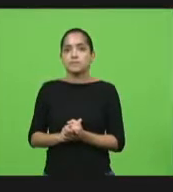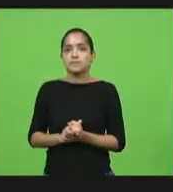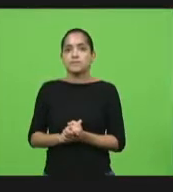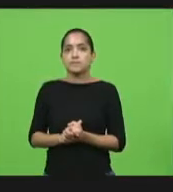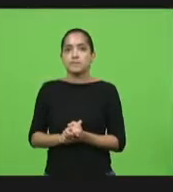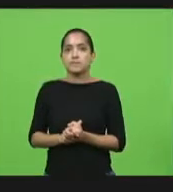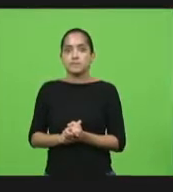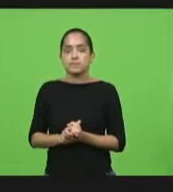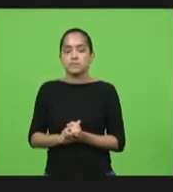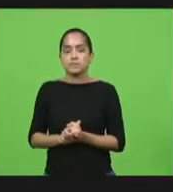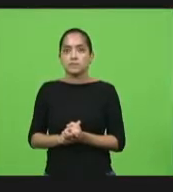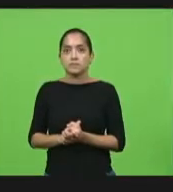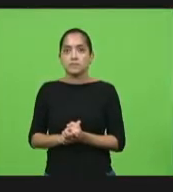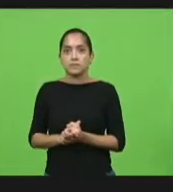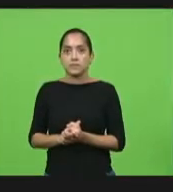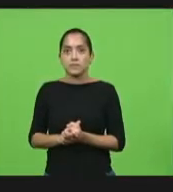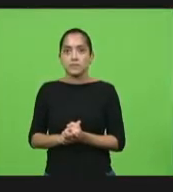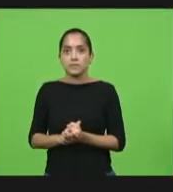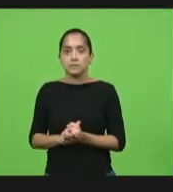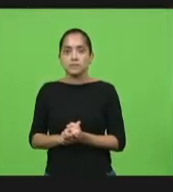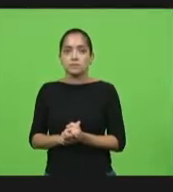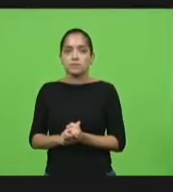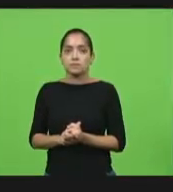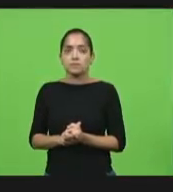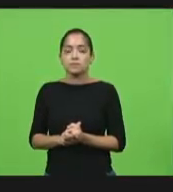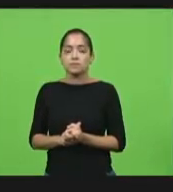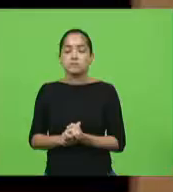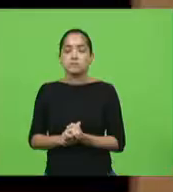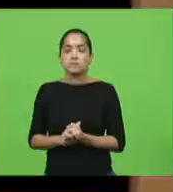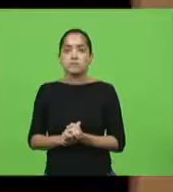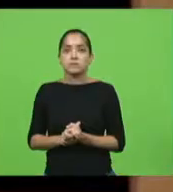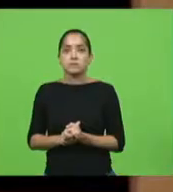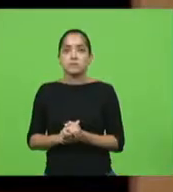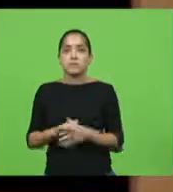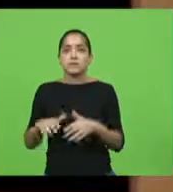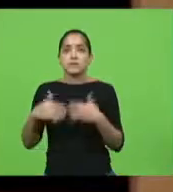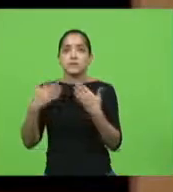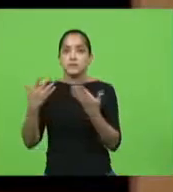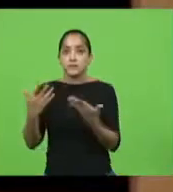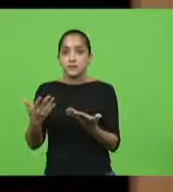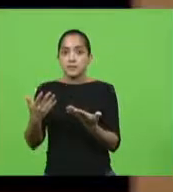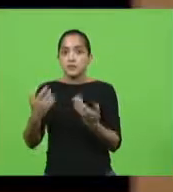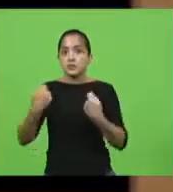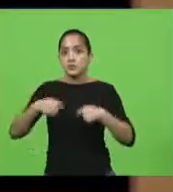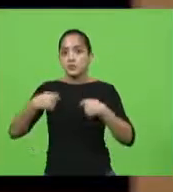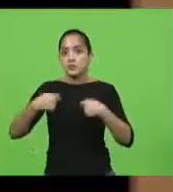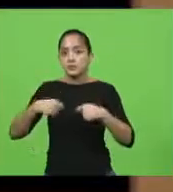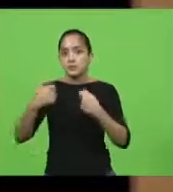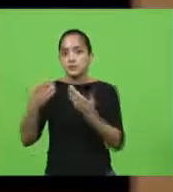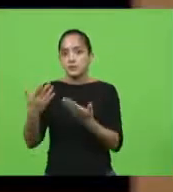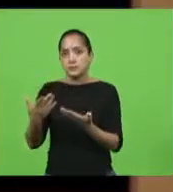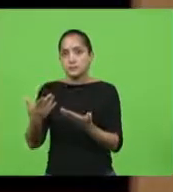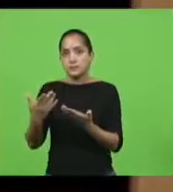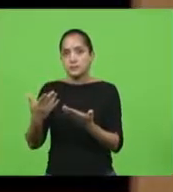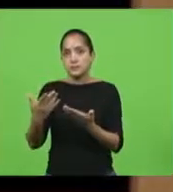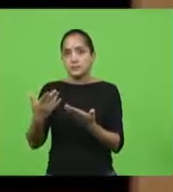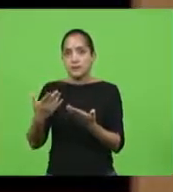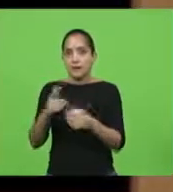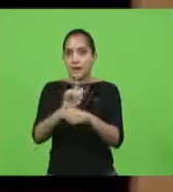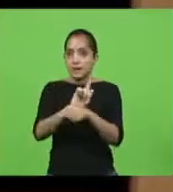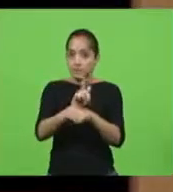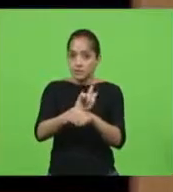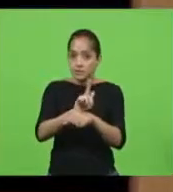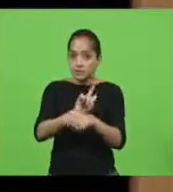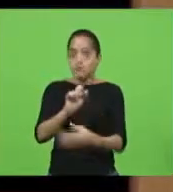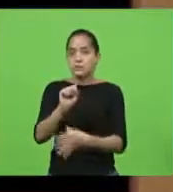Vossa Excelência, tem mais 2 minutos, doutor. Obrigado. Então, nós temos que considerar que a gestão da